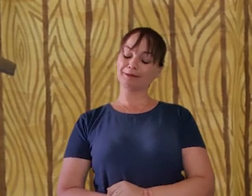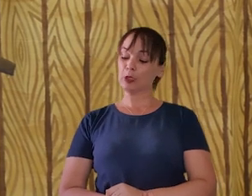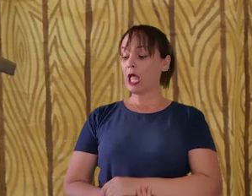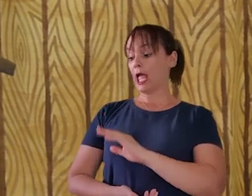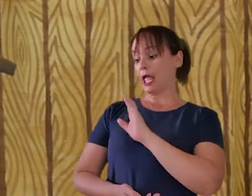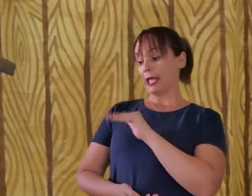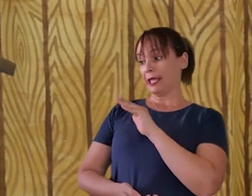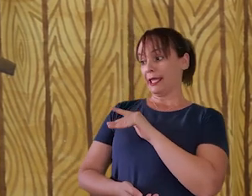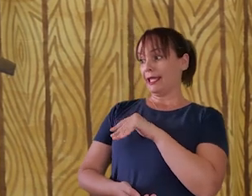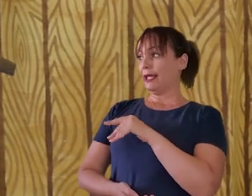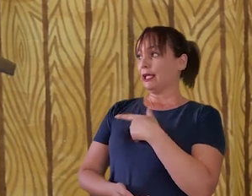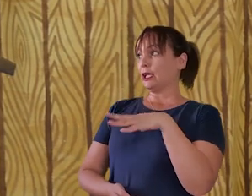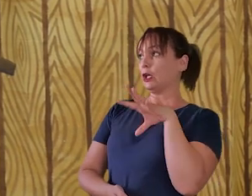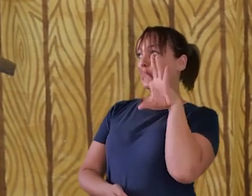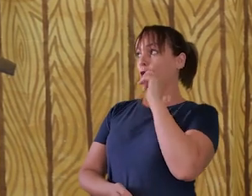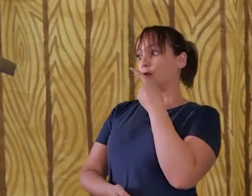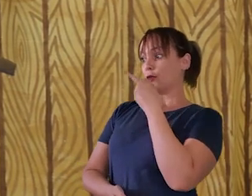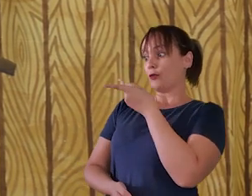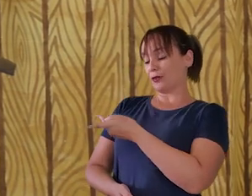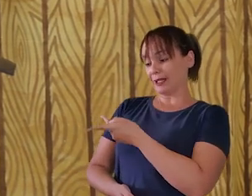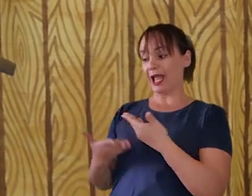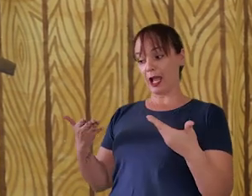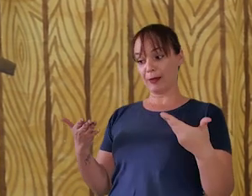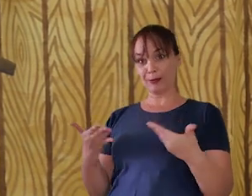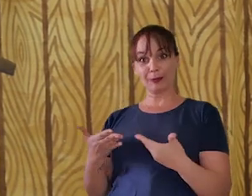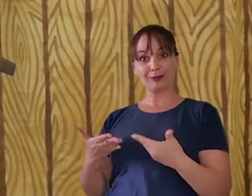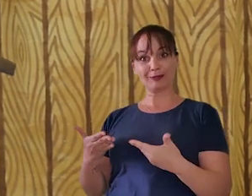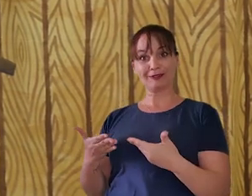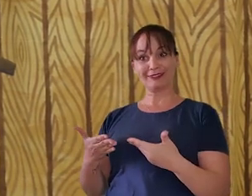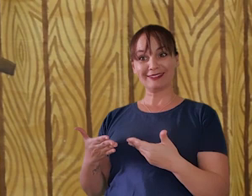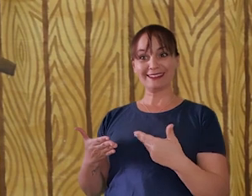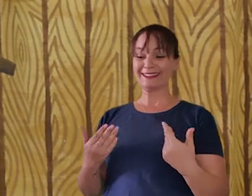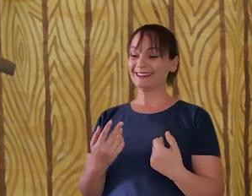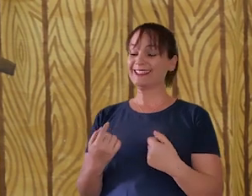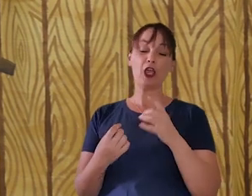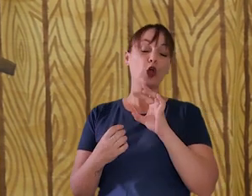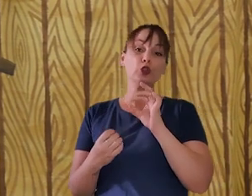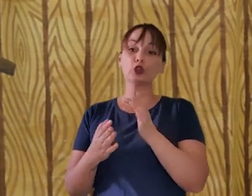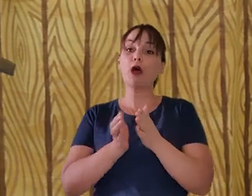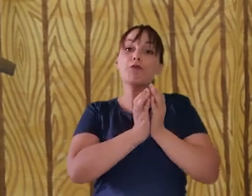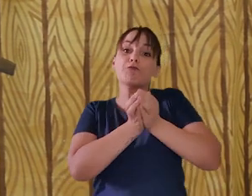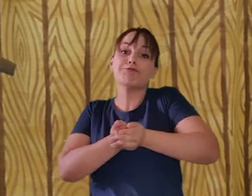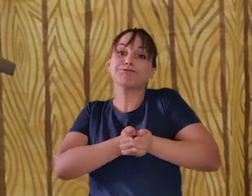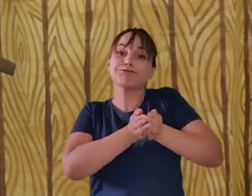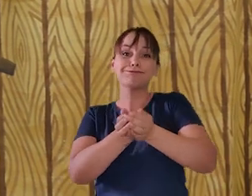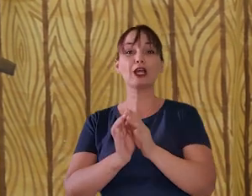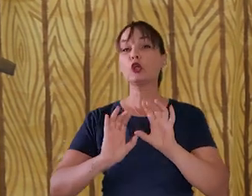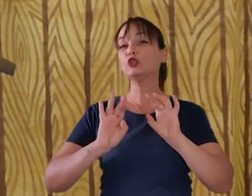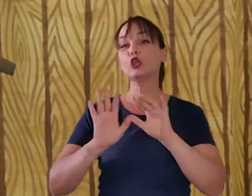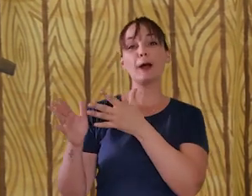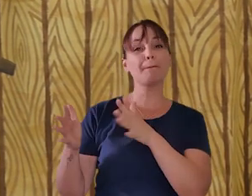ouça bem o que eu vou falar. De agora em diante, só vou para o mar passear